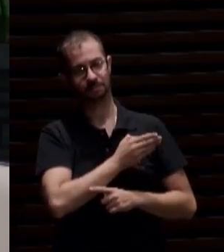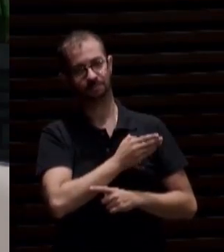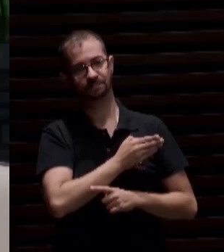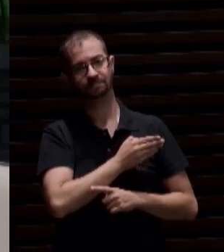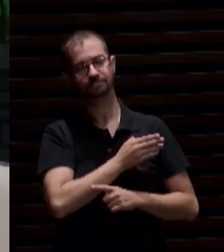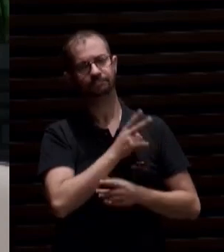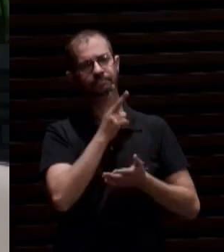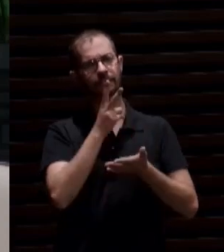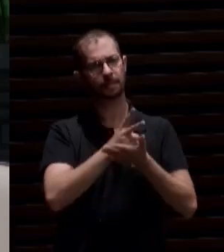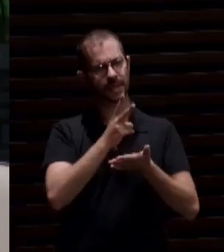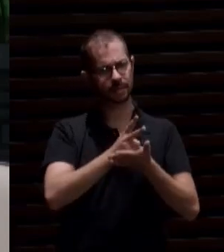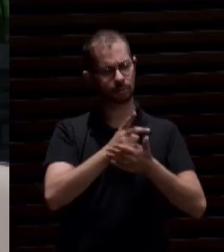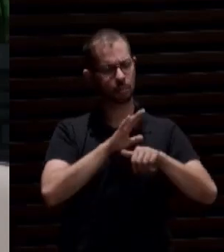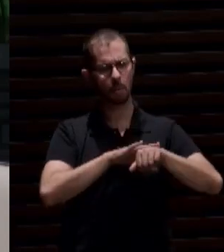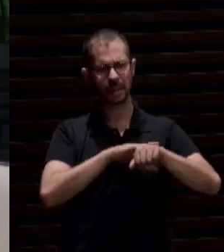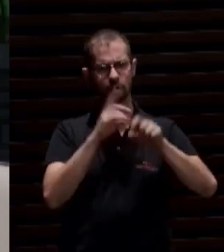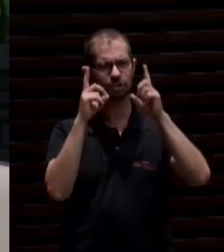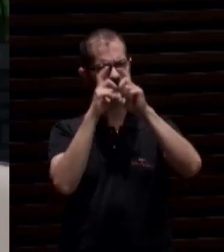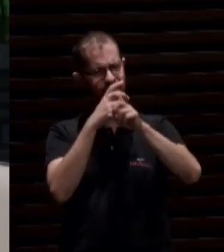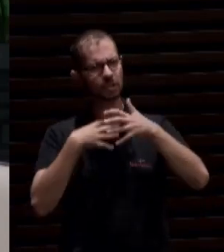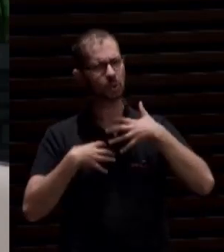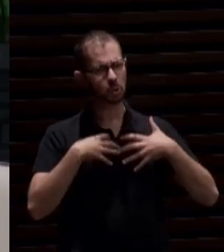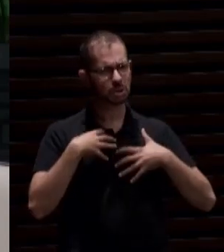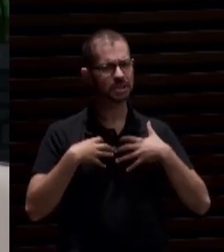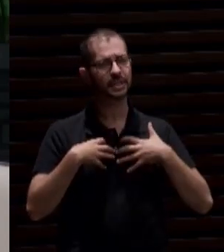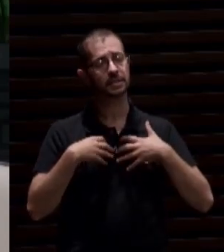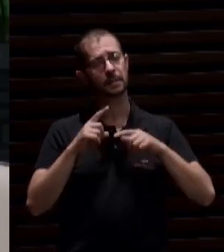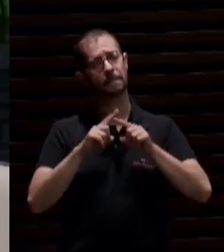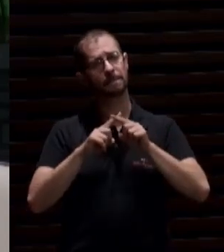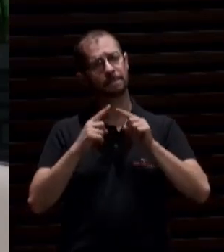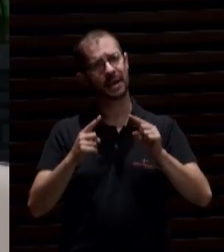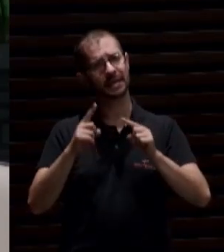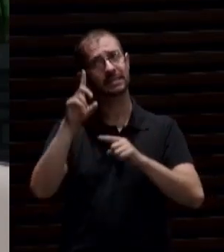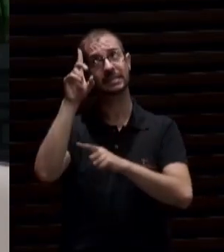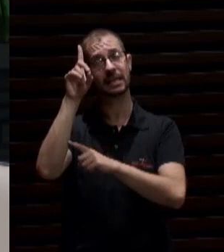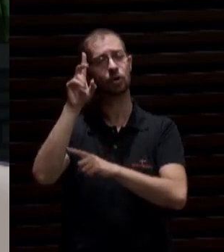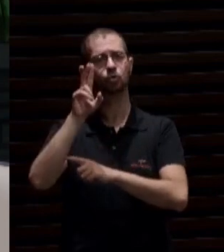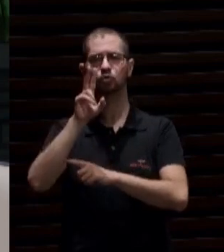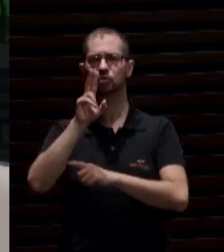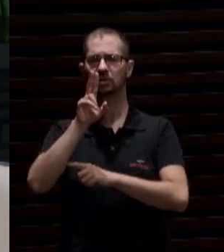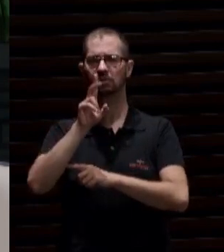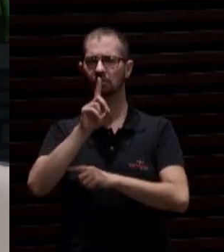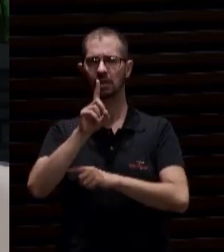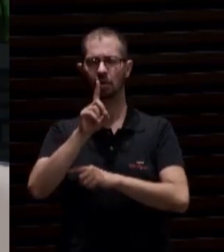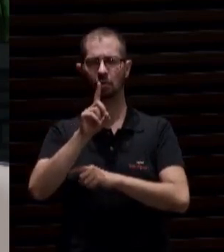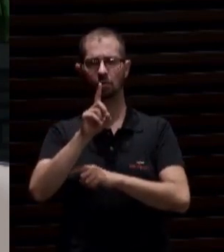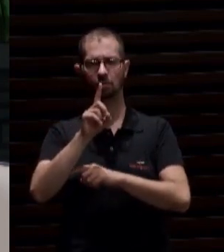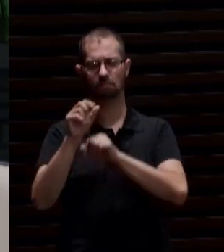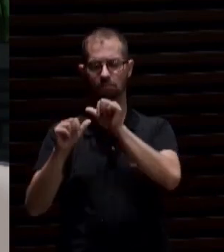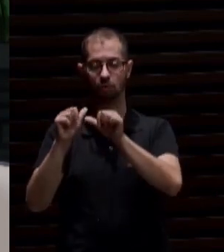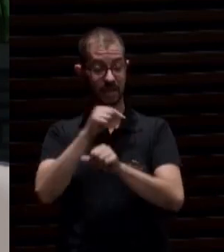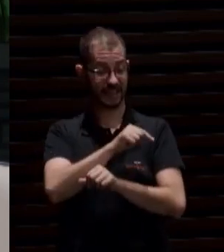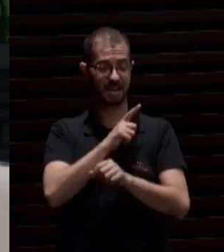Mesmo que a situação seja muito difícil, complexa e muito dolorosa, e ainda assim ele não murmura e não pragueja contra o Senhor. A